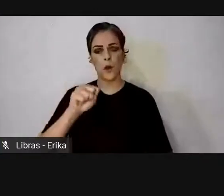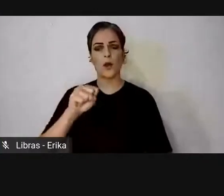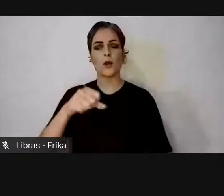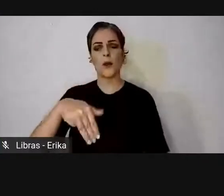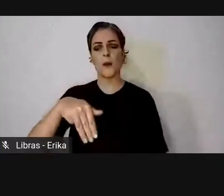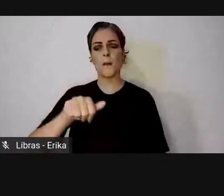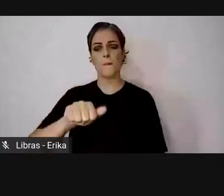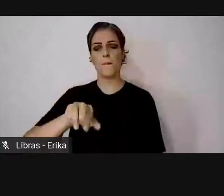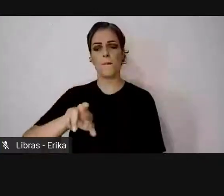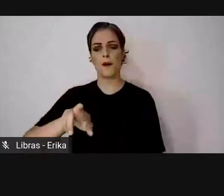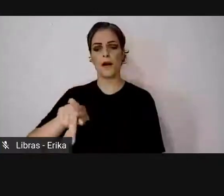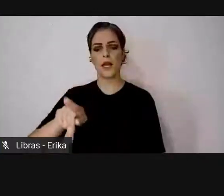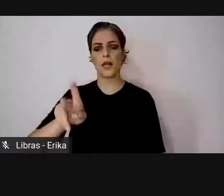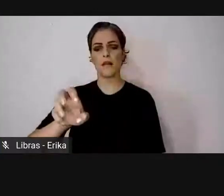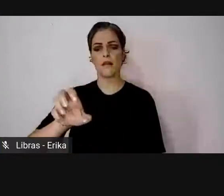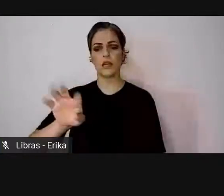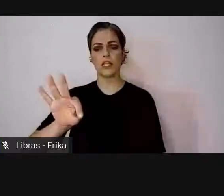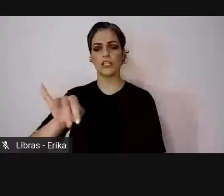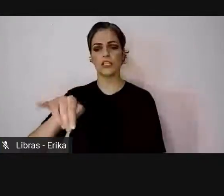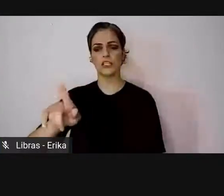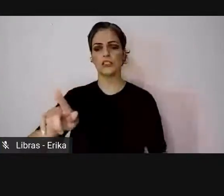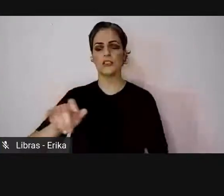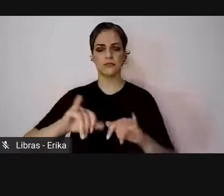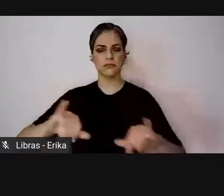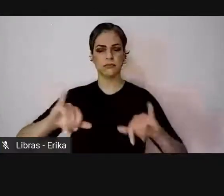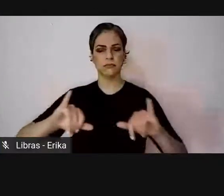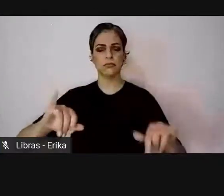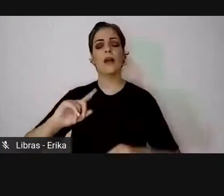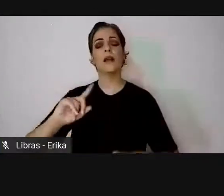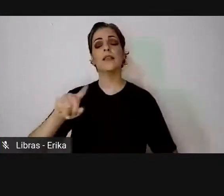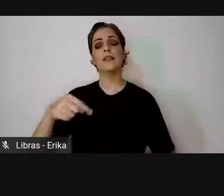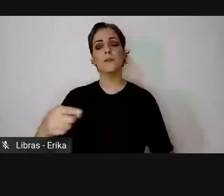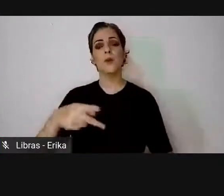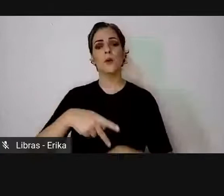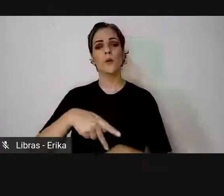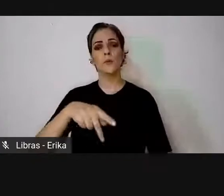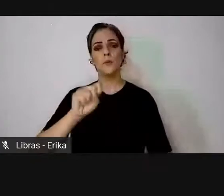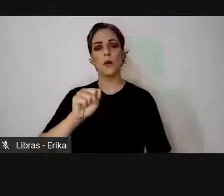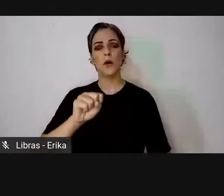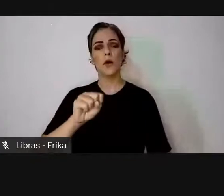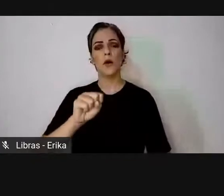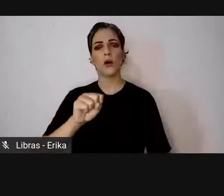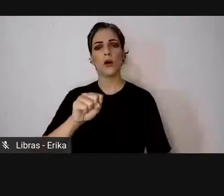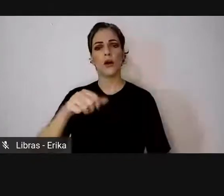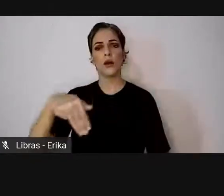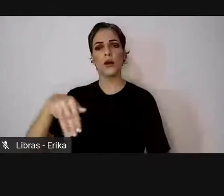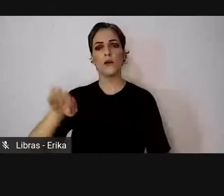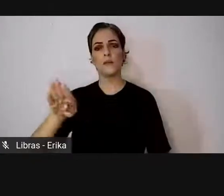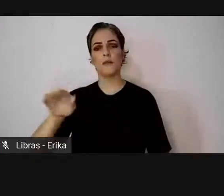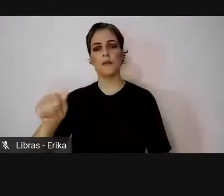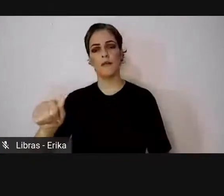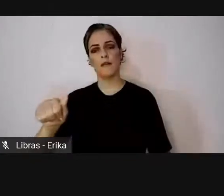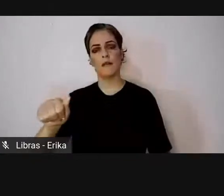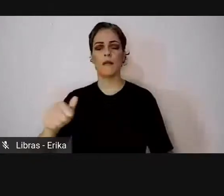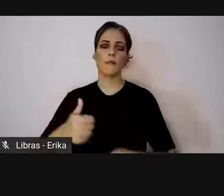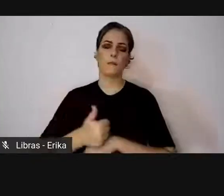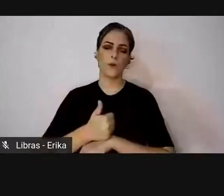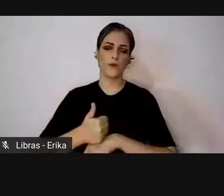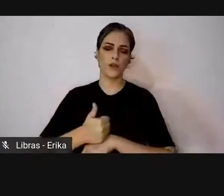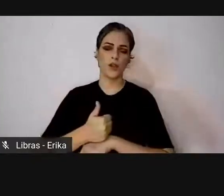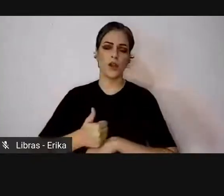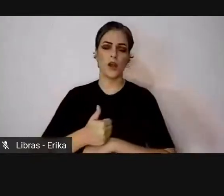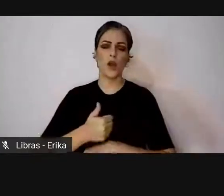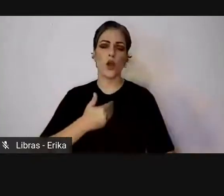pós-graduação que foi para um MBA mais profissionalizante também, em governo eletrônico. Na época era uma coisa que a